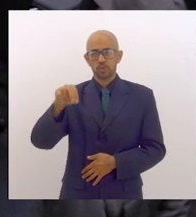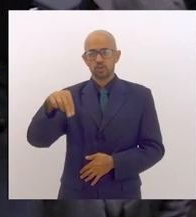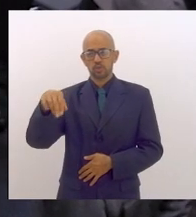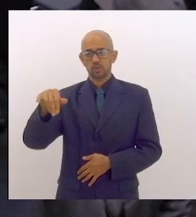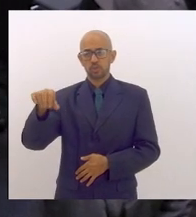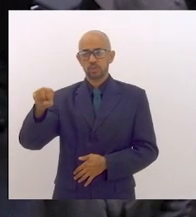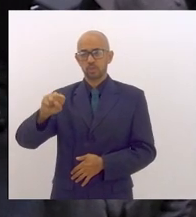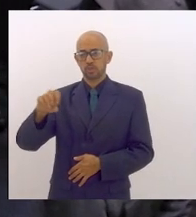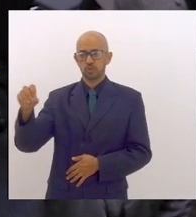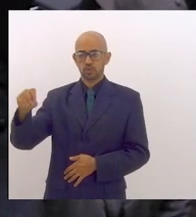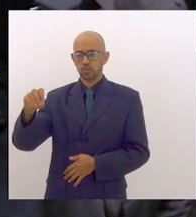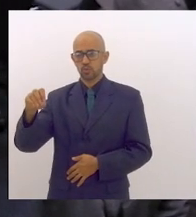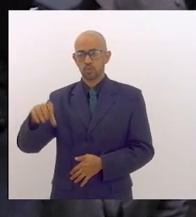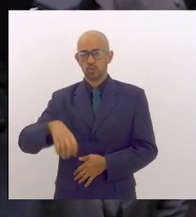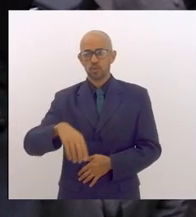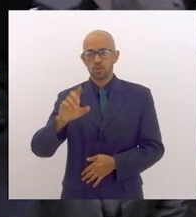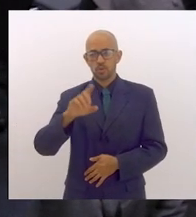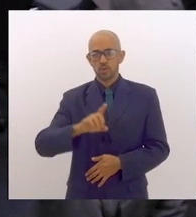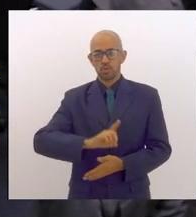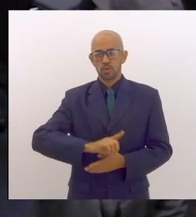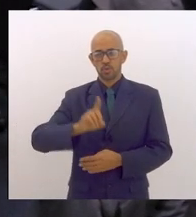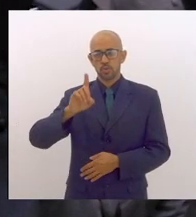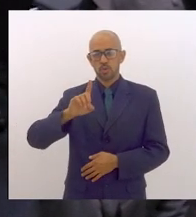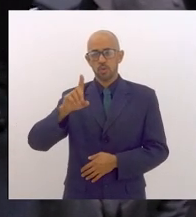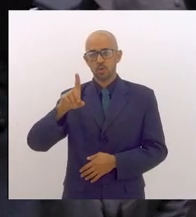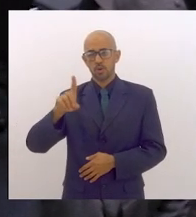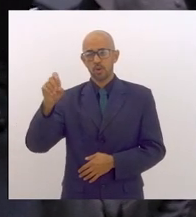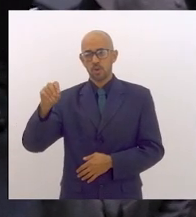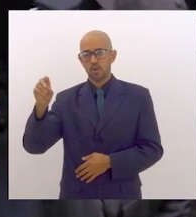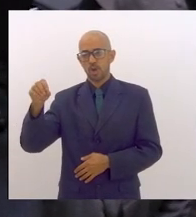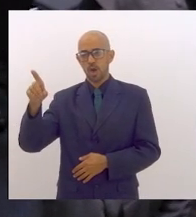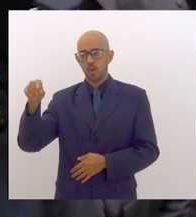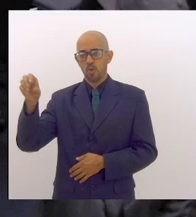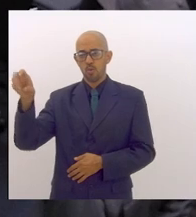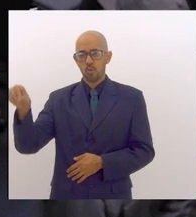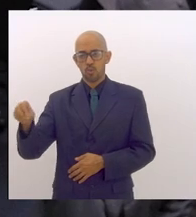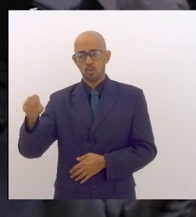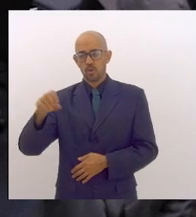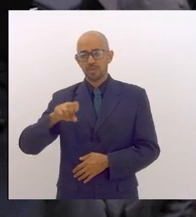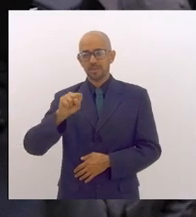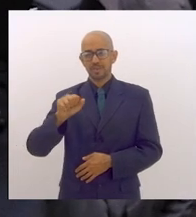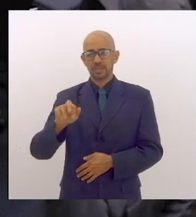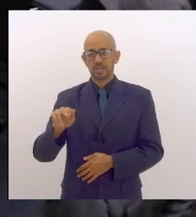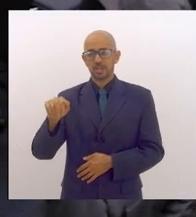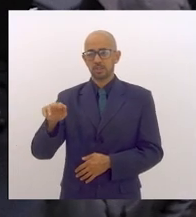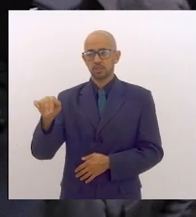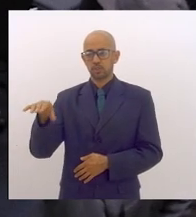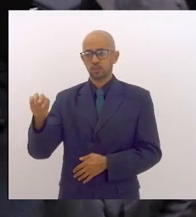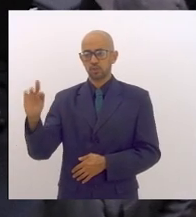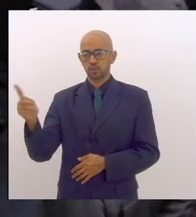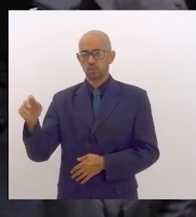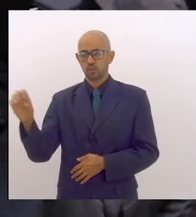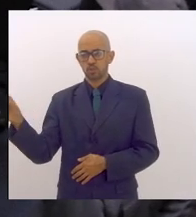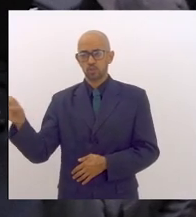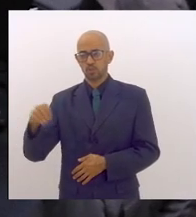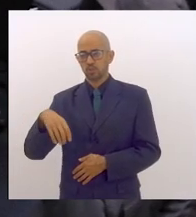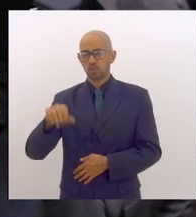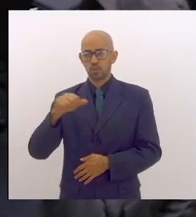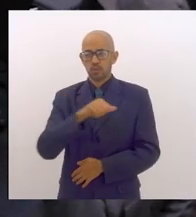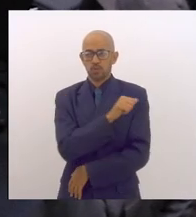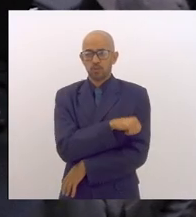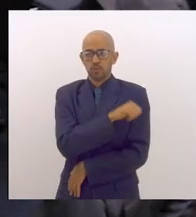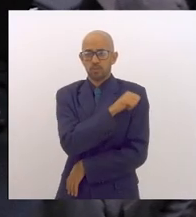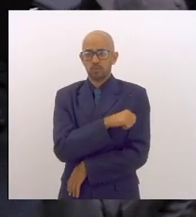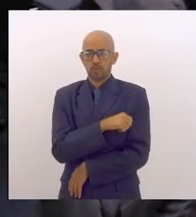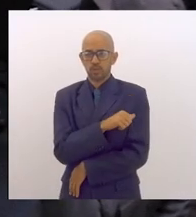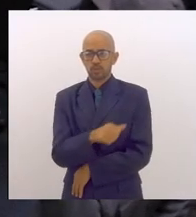Lins, deputado doutor Deodalto, deputado doutor Serginho, deputada enfermeira